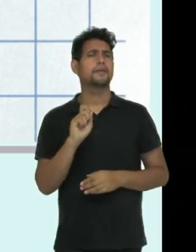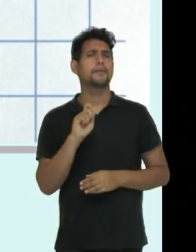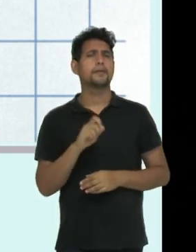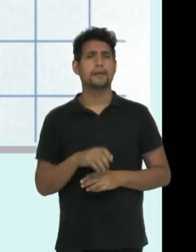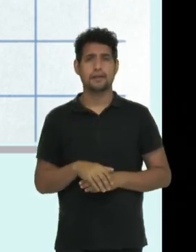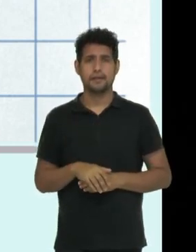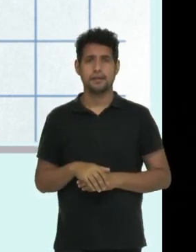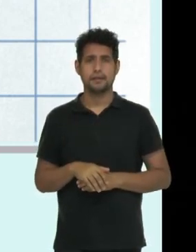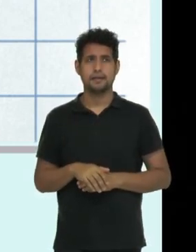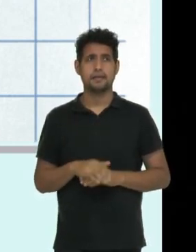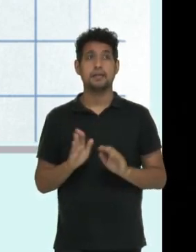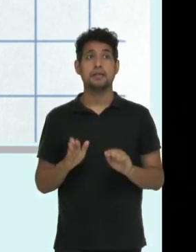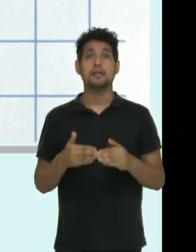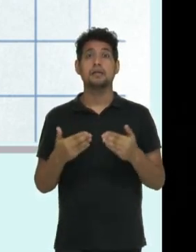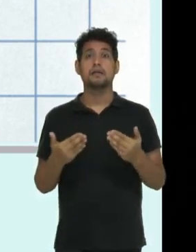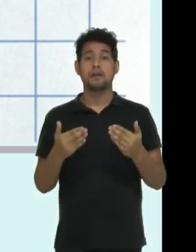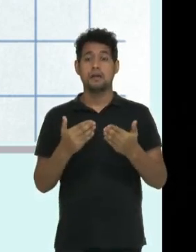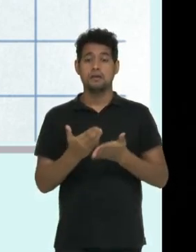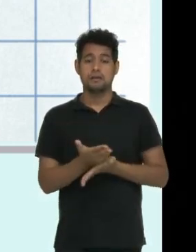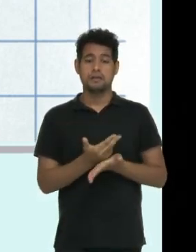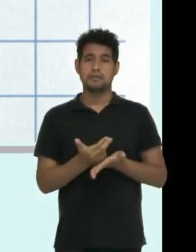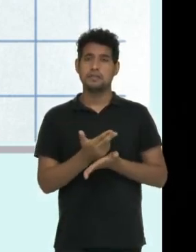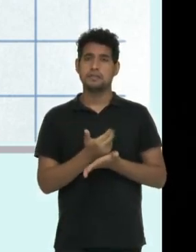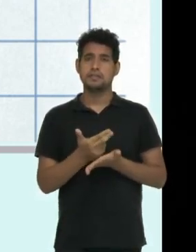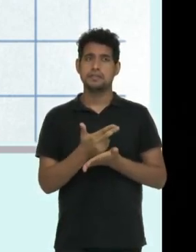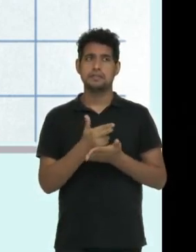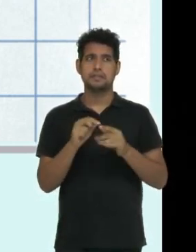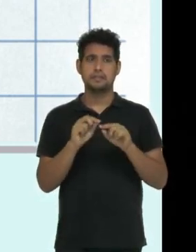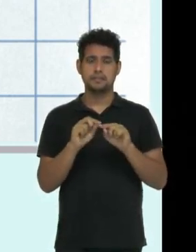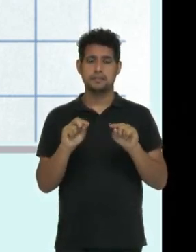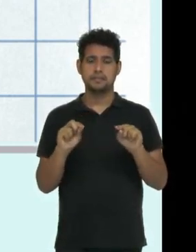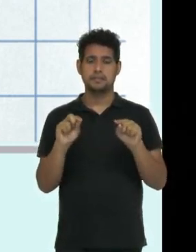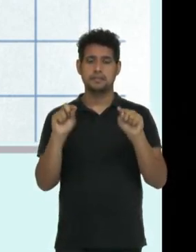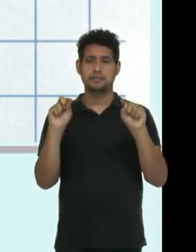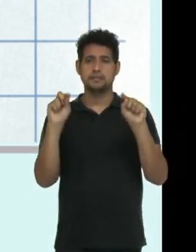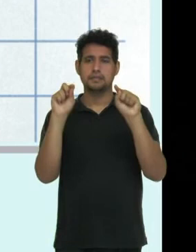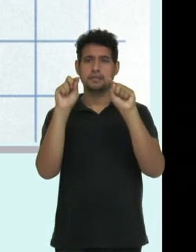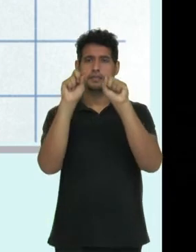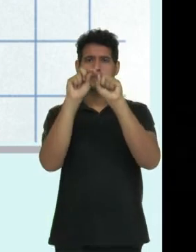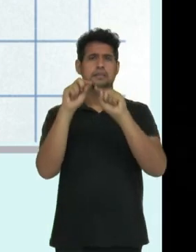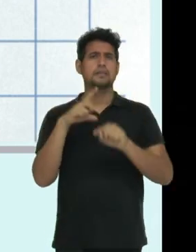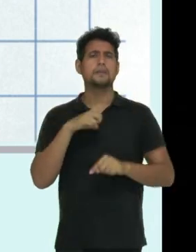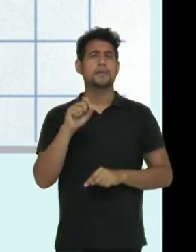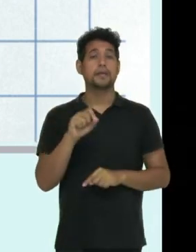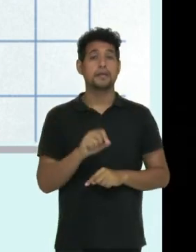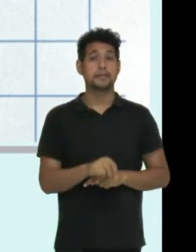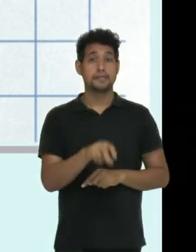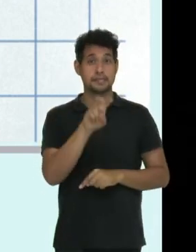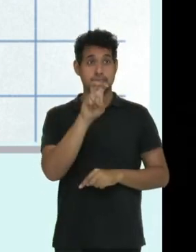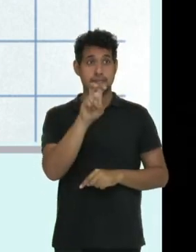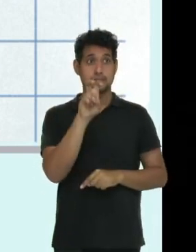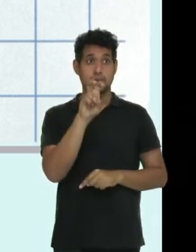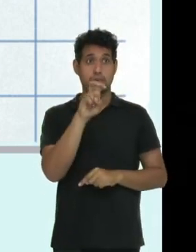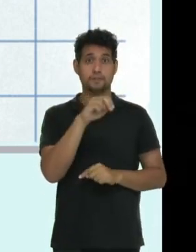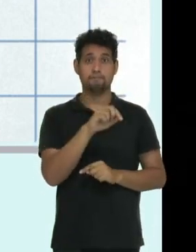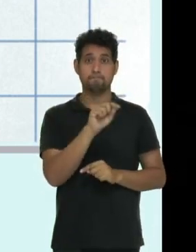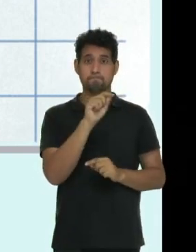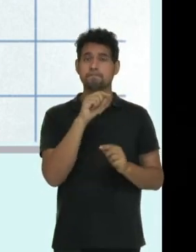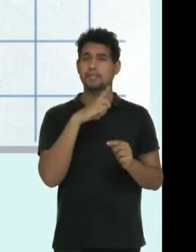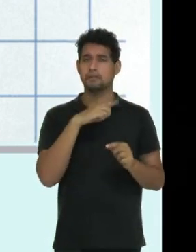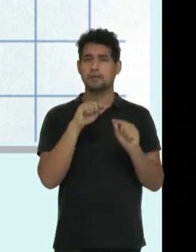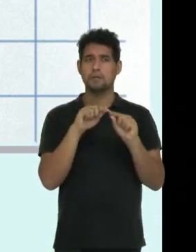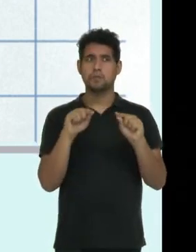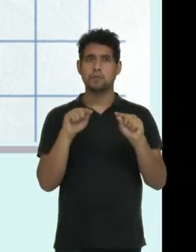Né? Qual figura geométrica que é essa? Né? Olha só. Então, é uma figura que tem ali, né, 5 ladinhos, olha só. É